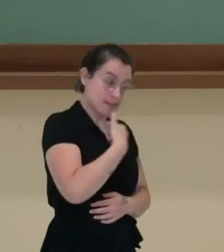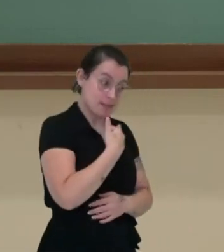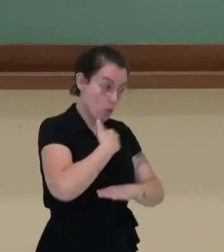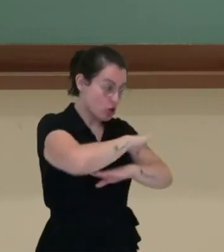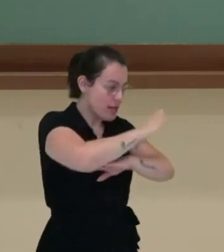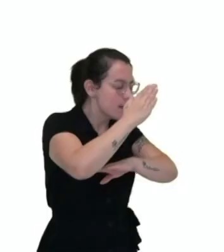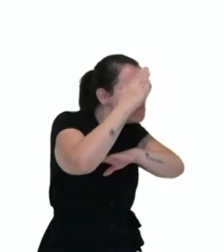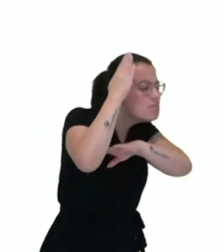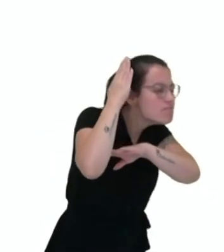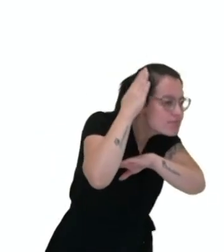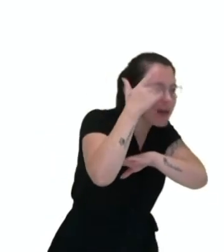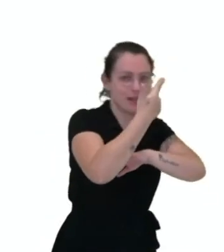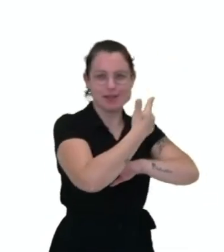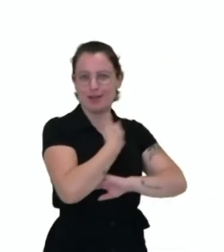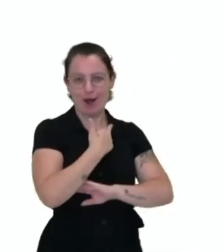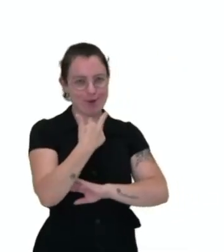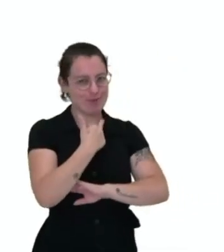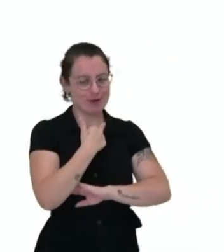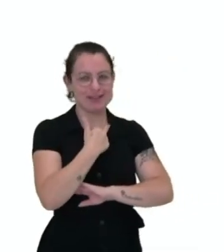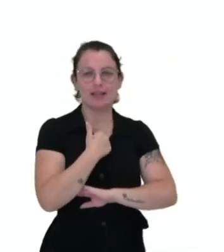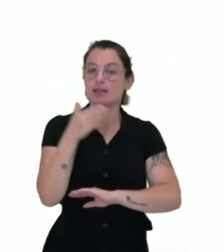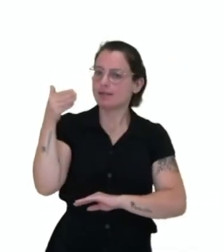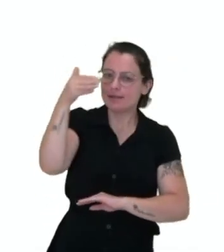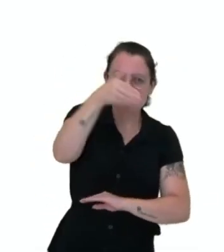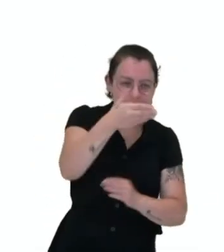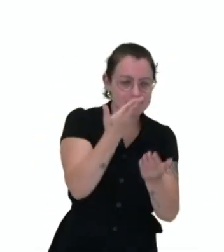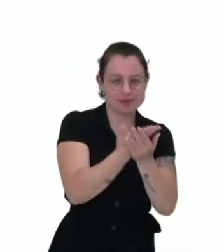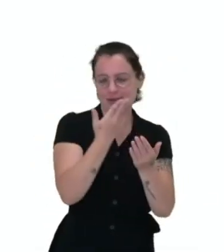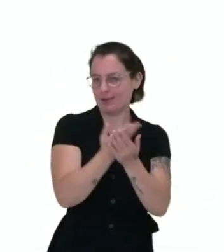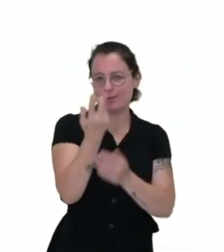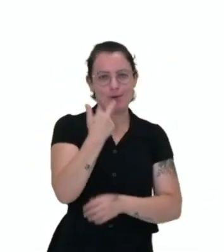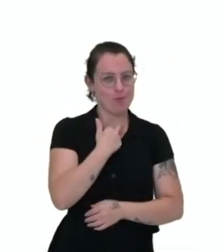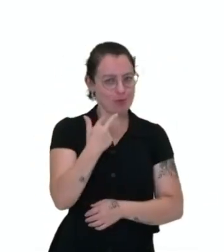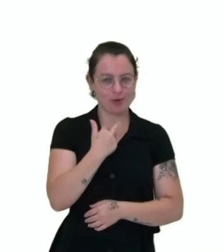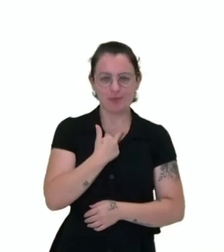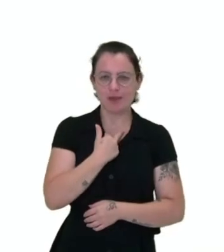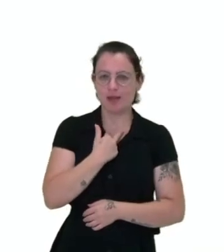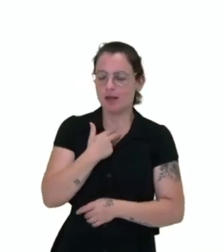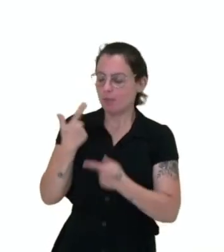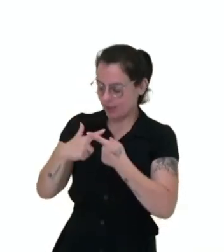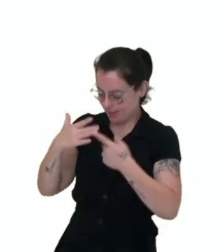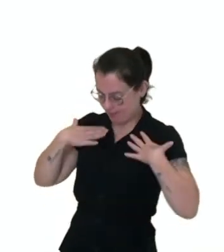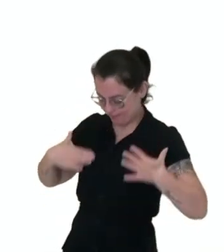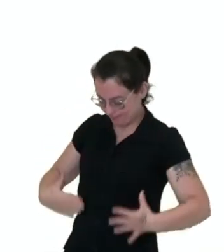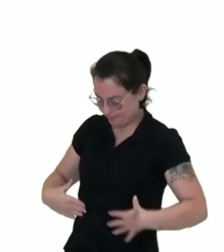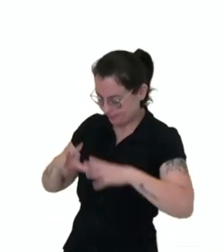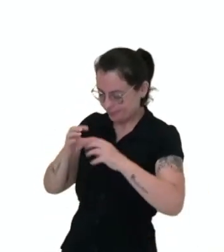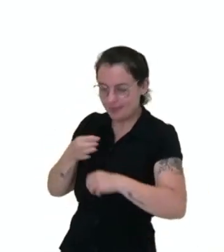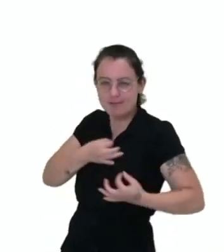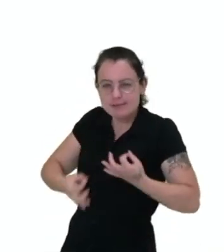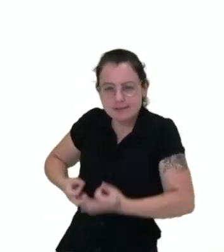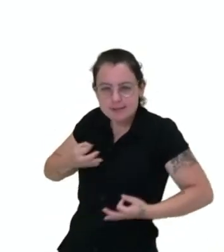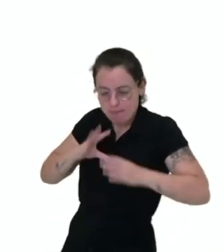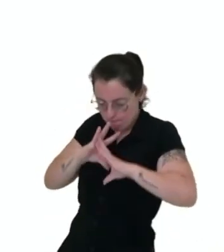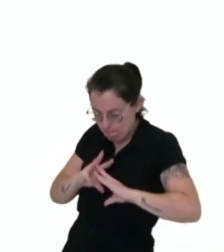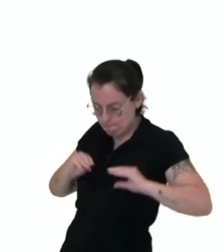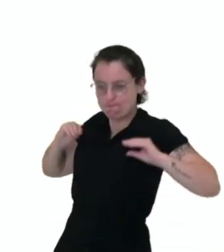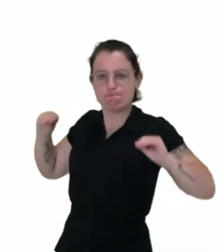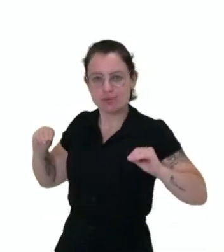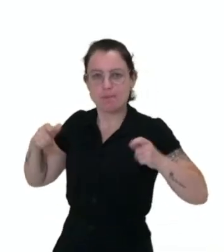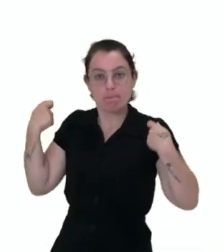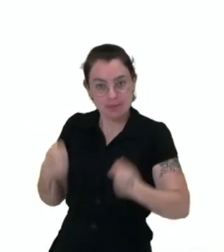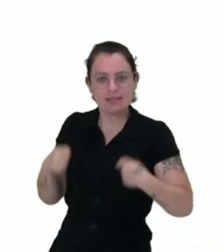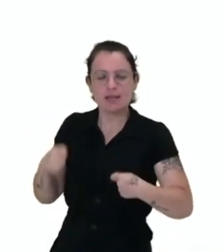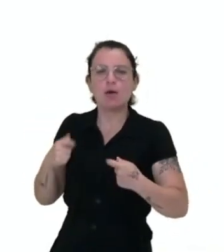bem. Sem visitar a escola até que todas as lesões da pele cicatrizem. Isto porque